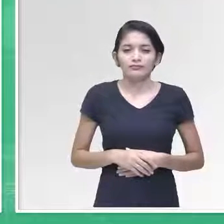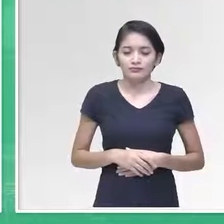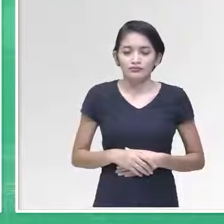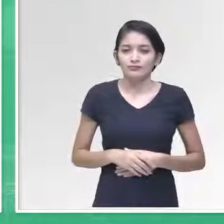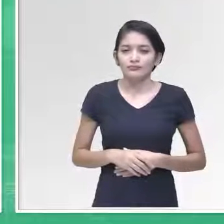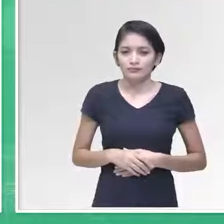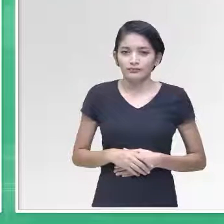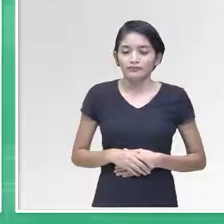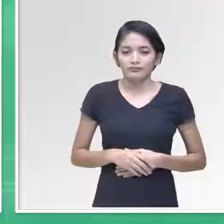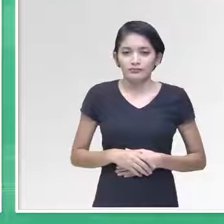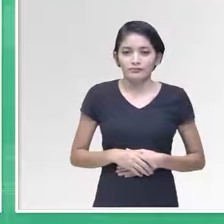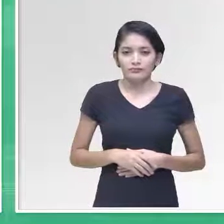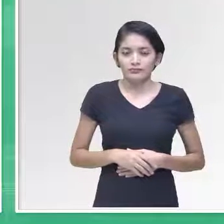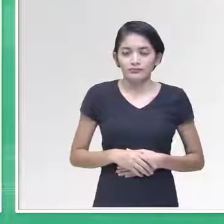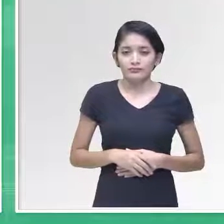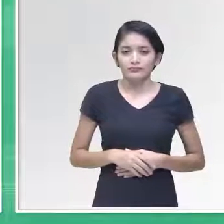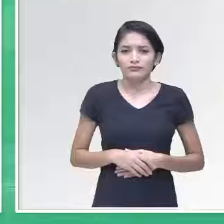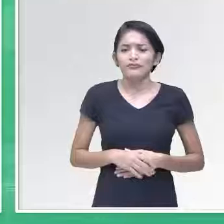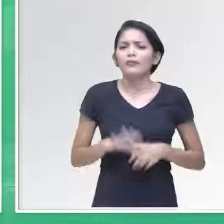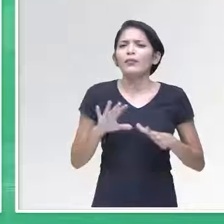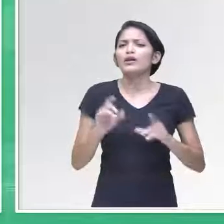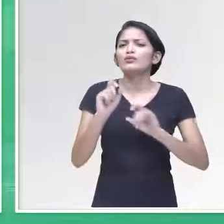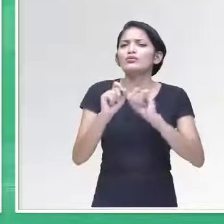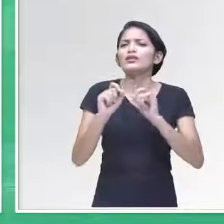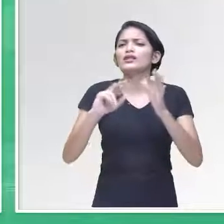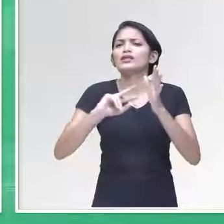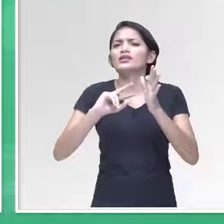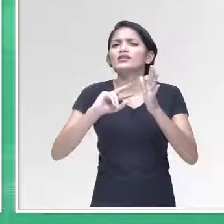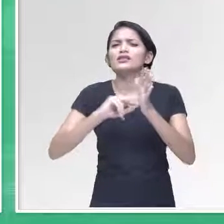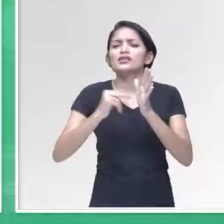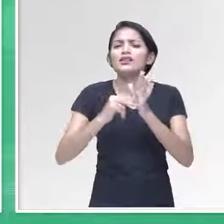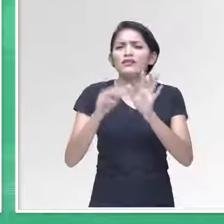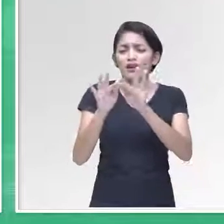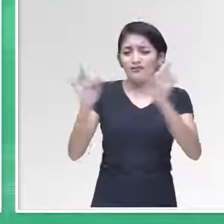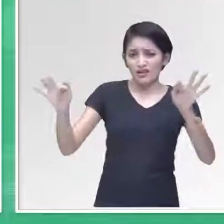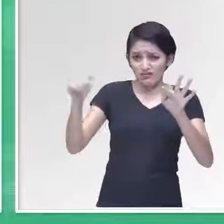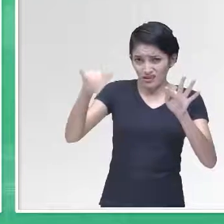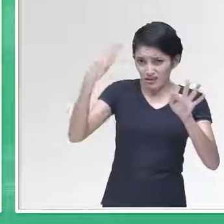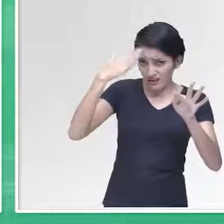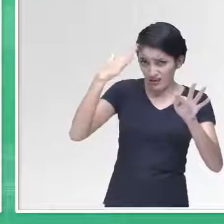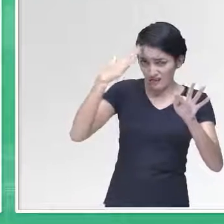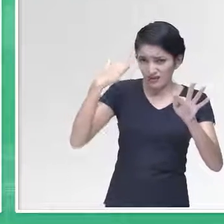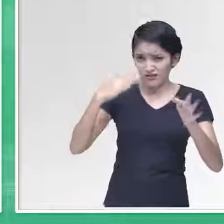Spencer Silver. O que é isso, post-its notes? Alguém sabe?